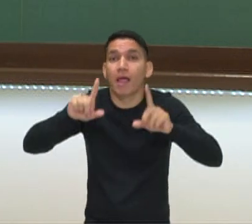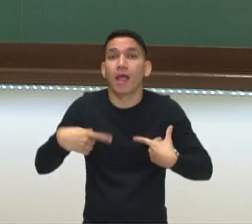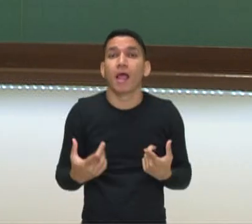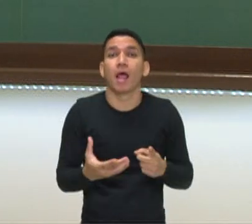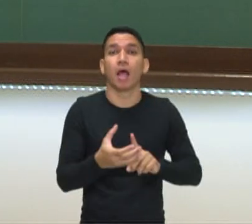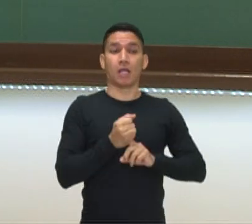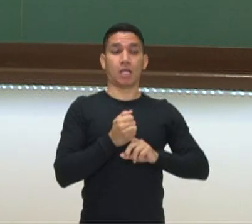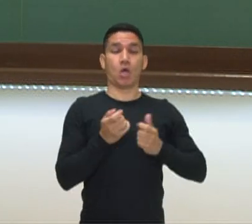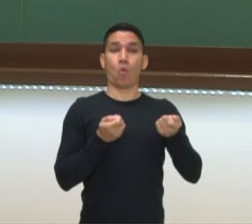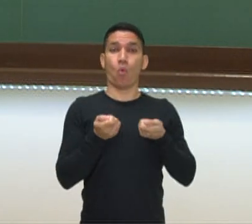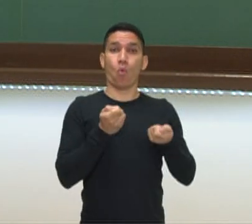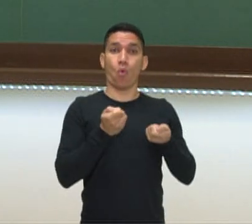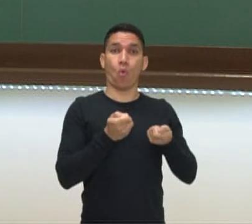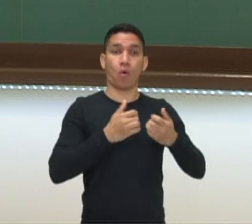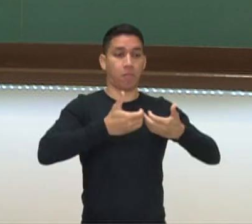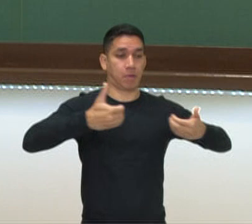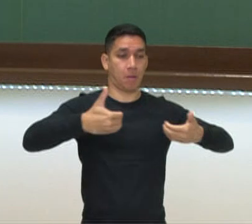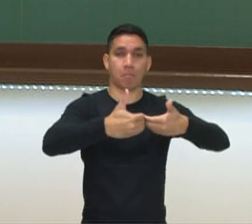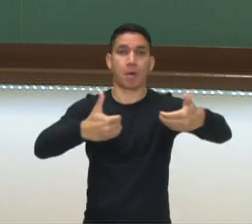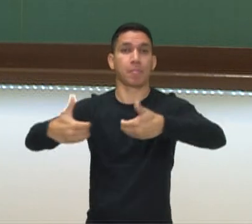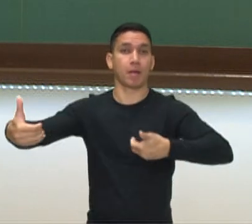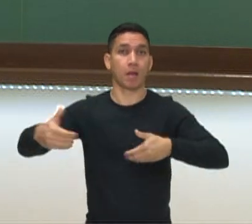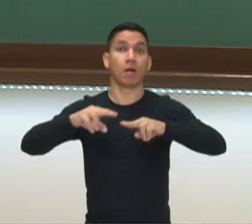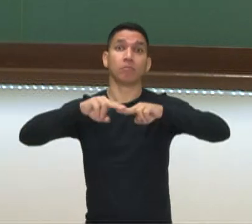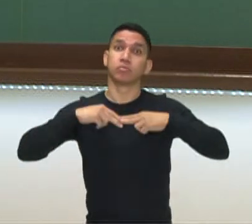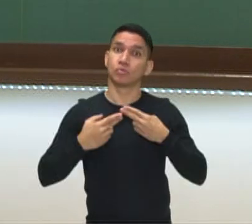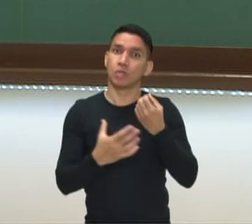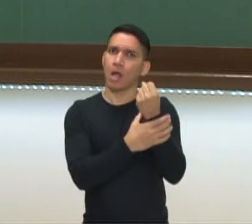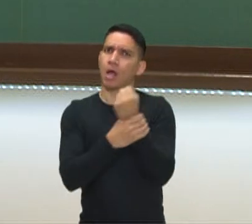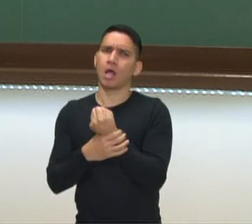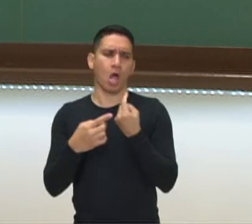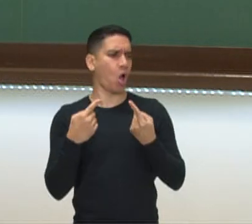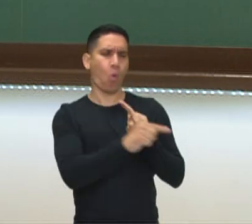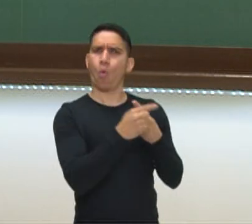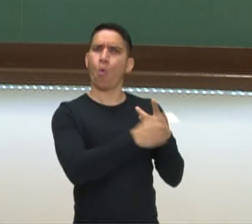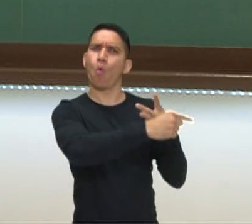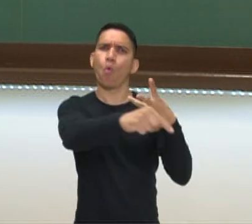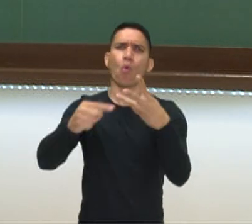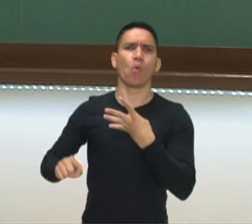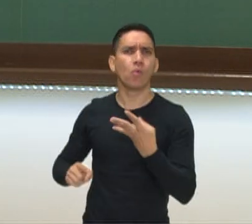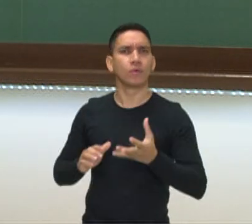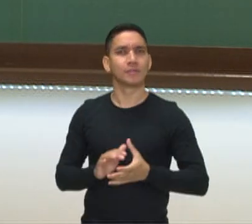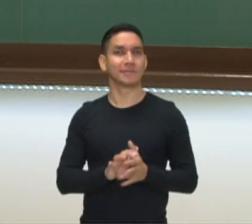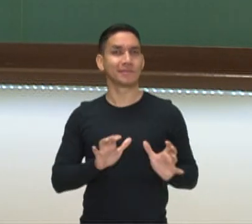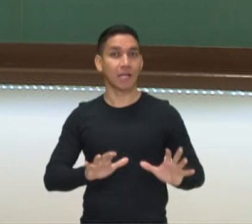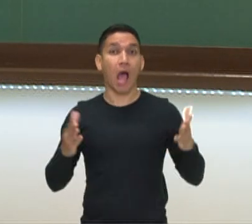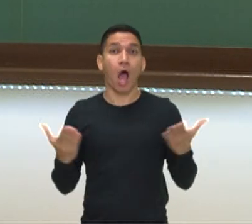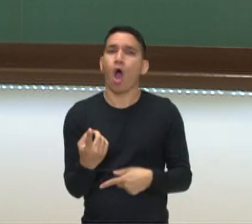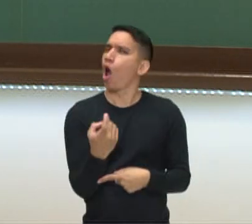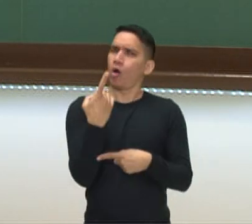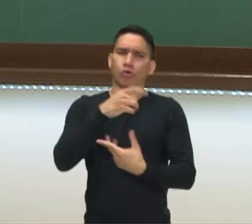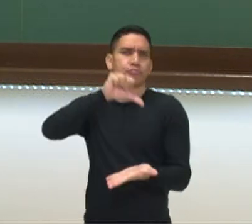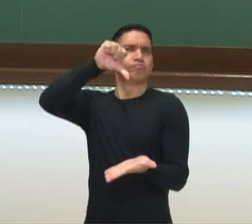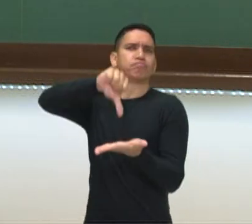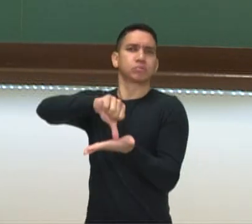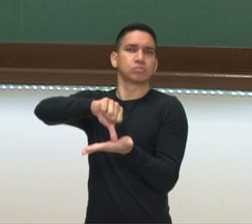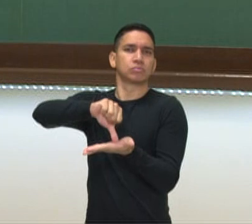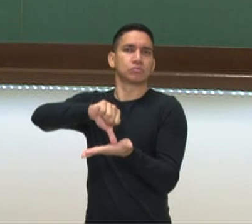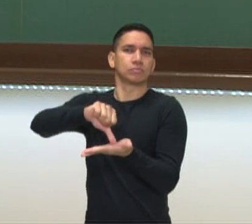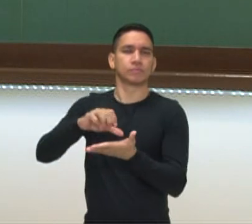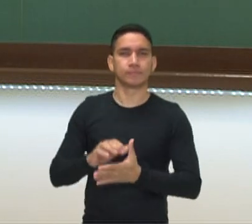né? E o absolutismo, ele vem contrariar então isso. Agora será um poder